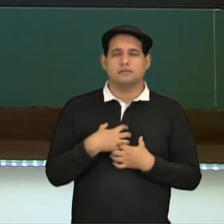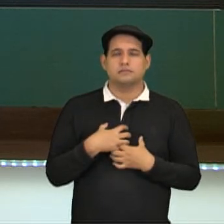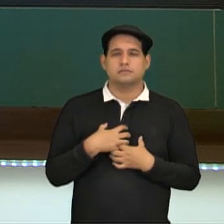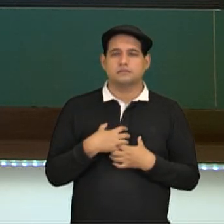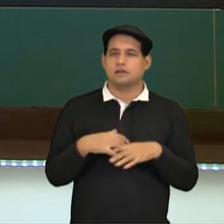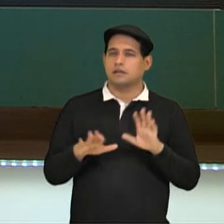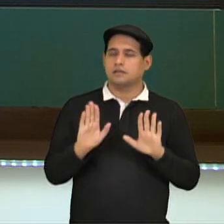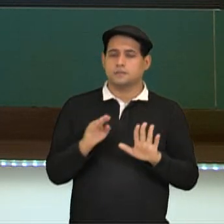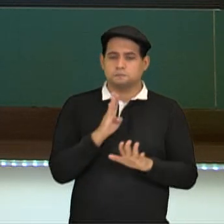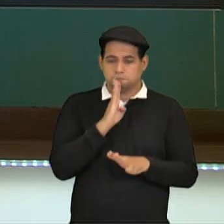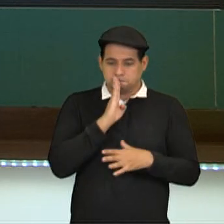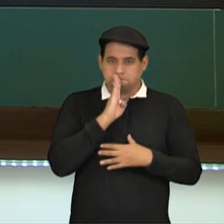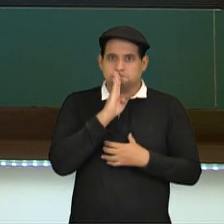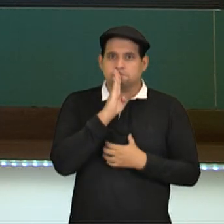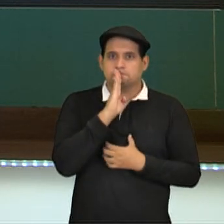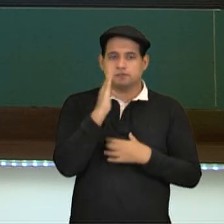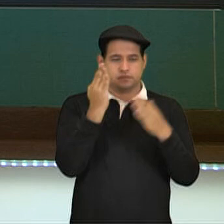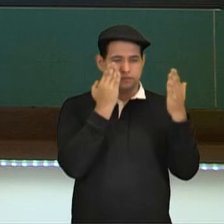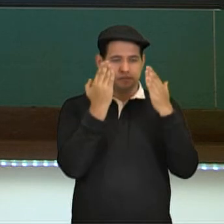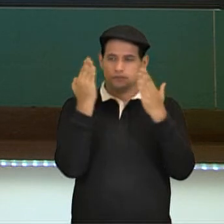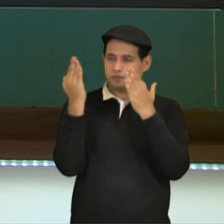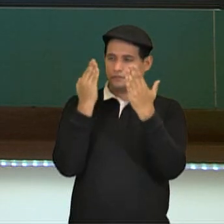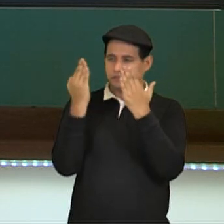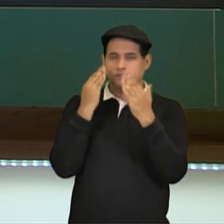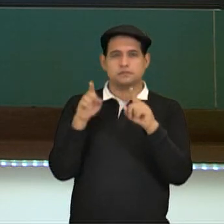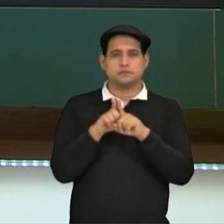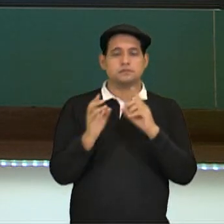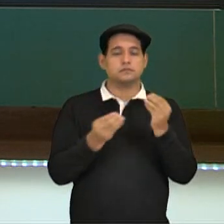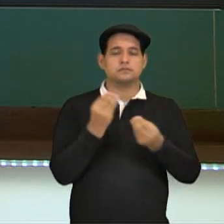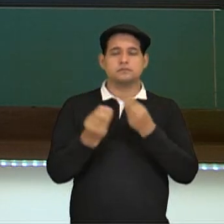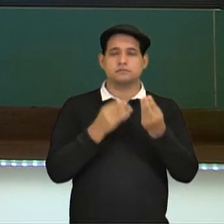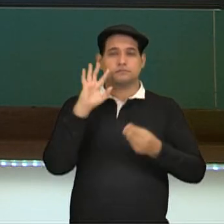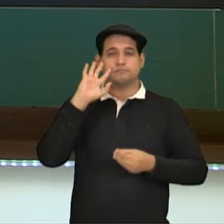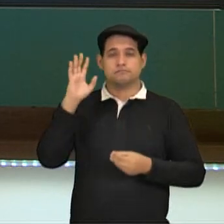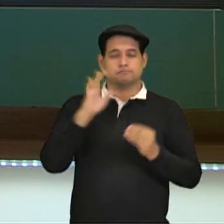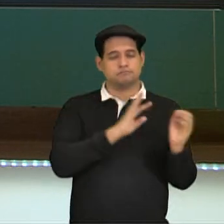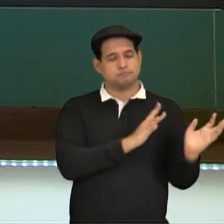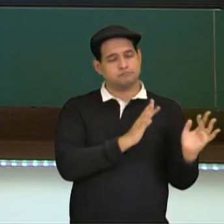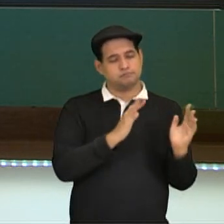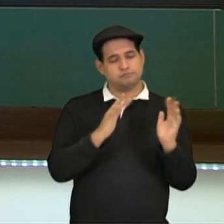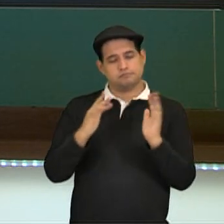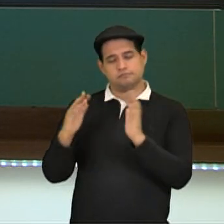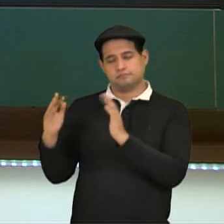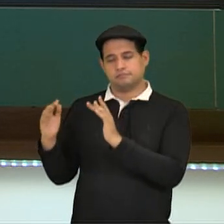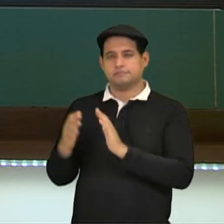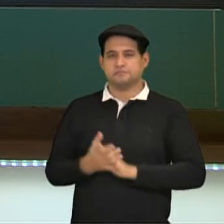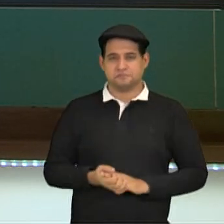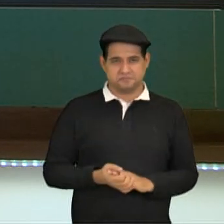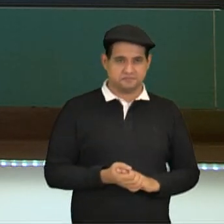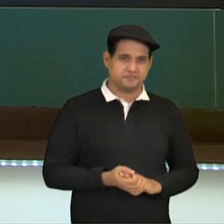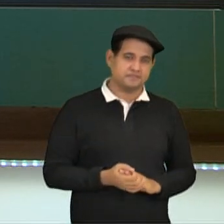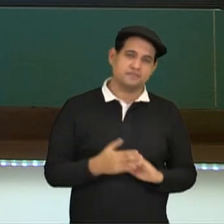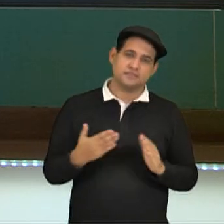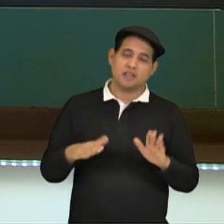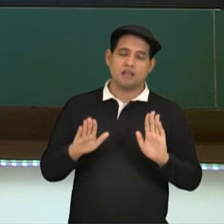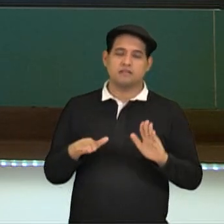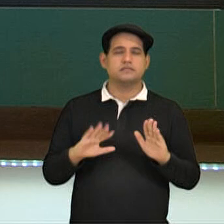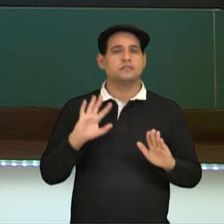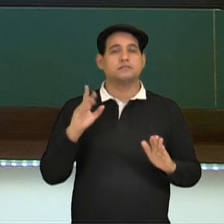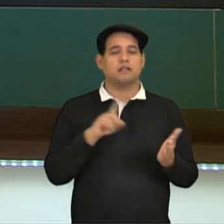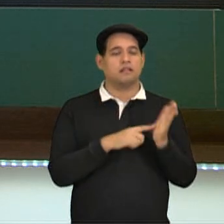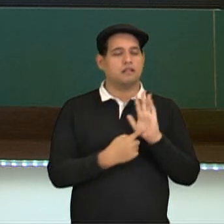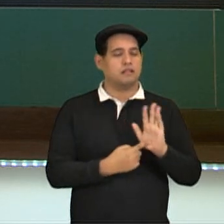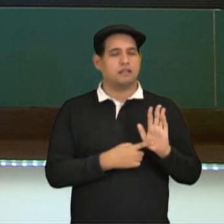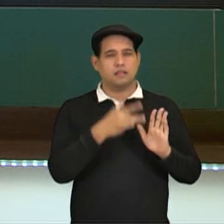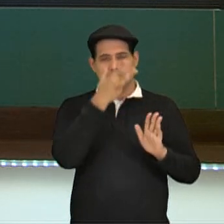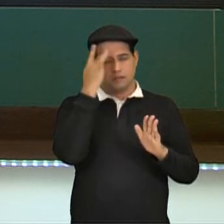vezes, uma introspecção psicológica, como que aconteceu a passagem do tempo. E aí isso muitas vezes é exposto